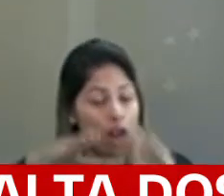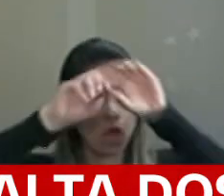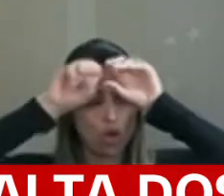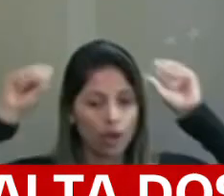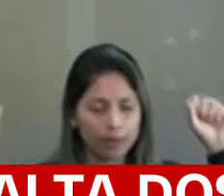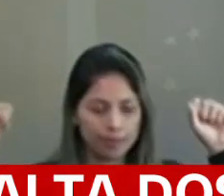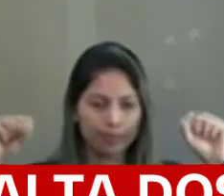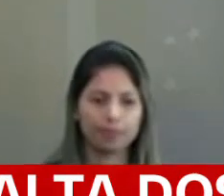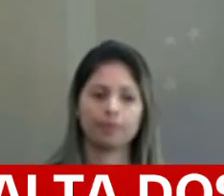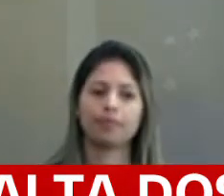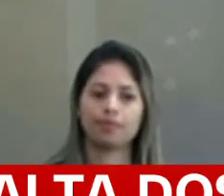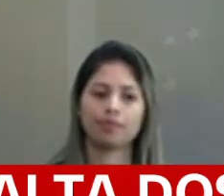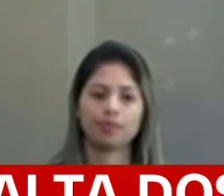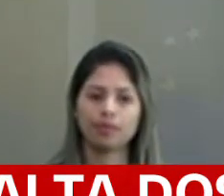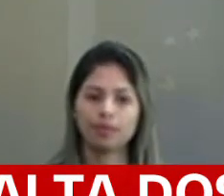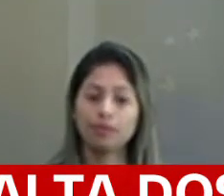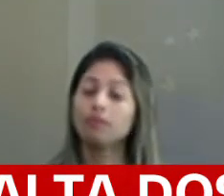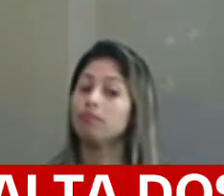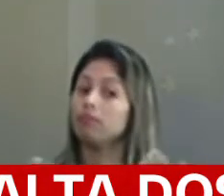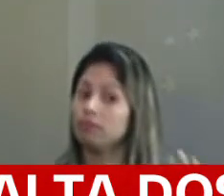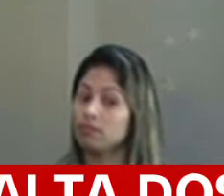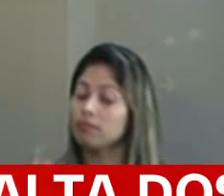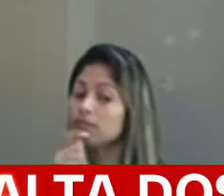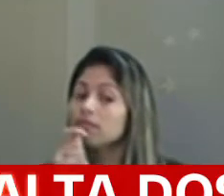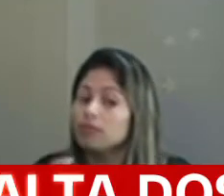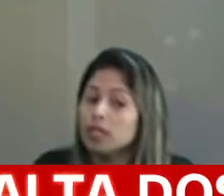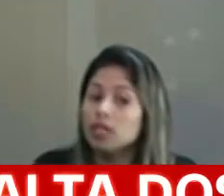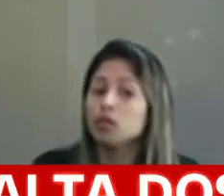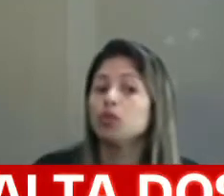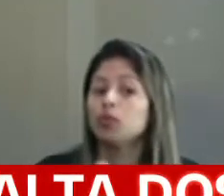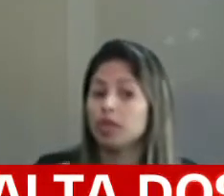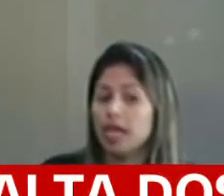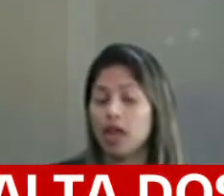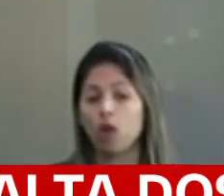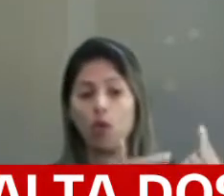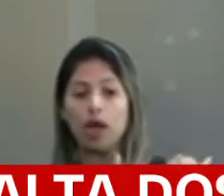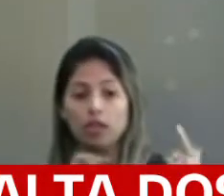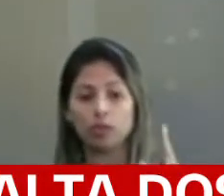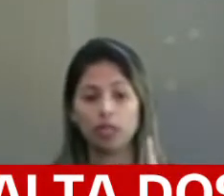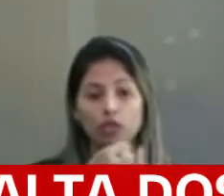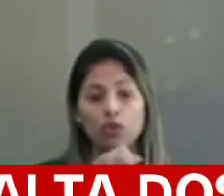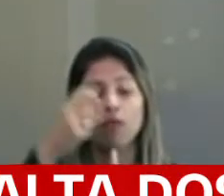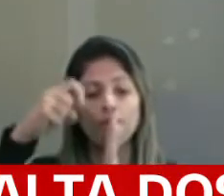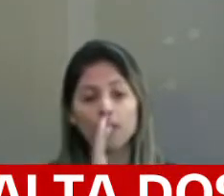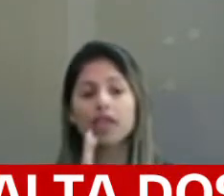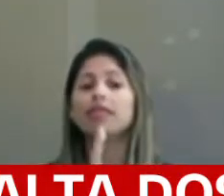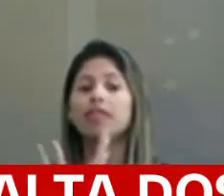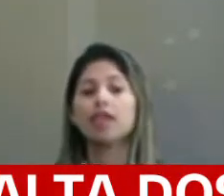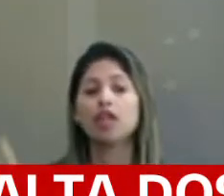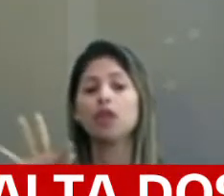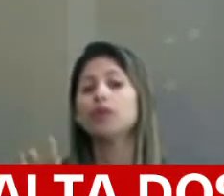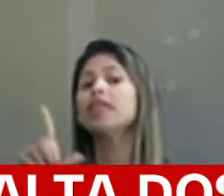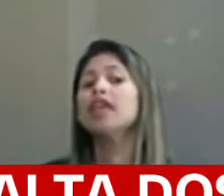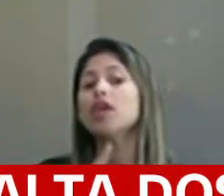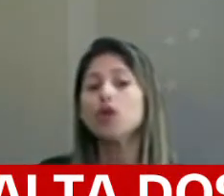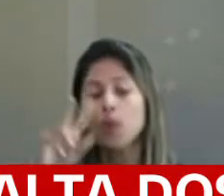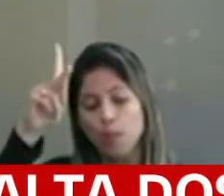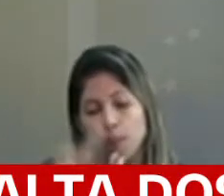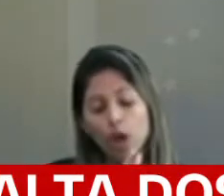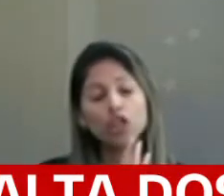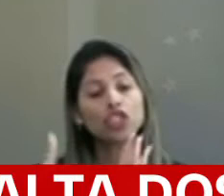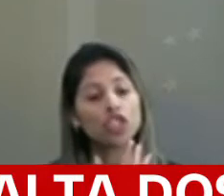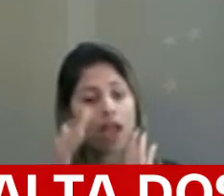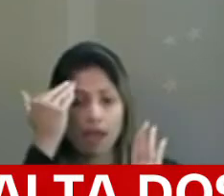Tribunal Federal. Ainda em respeito ao Pacto Federativo, o projeto respeita a faculdade